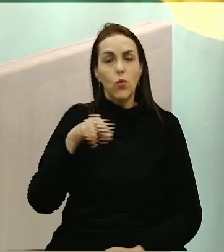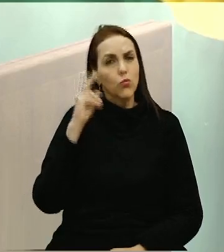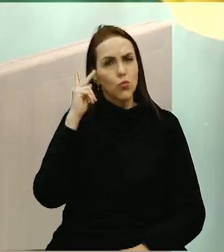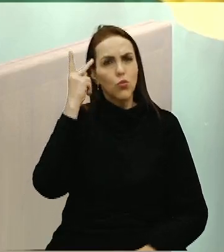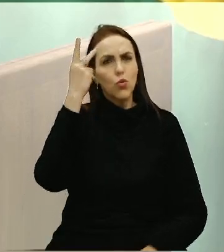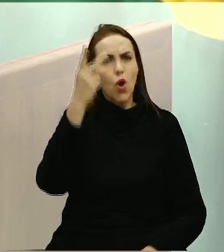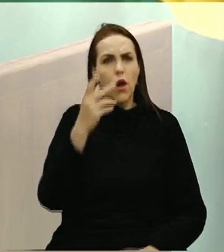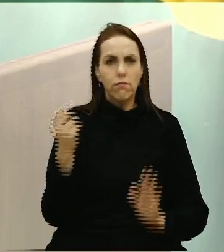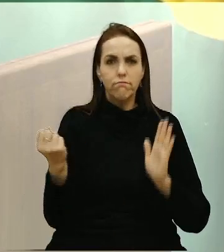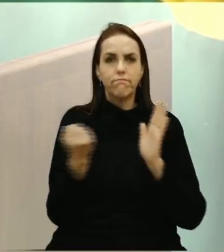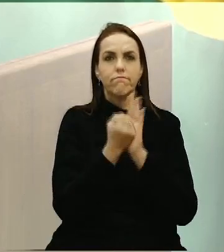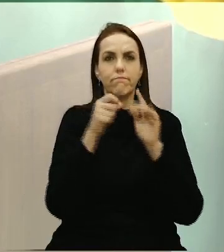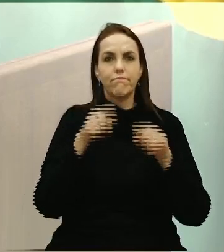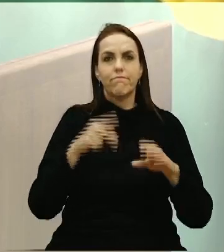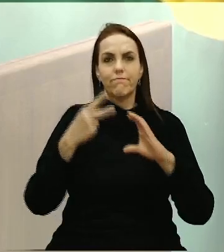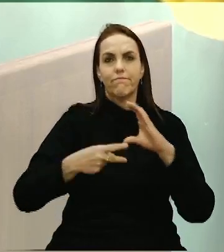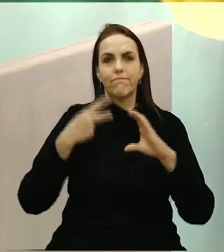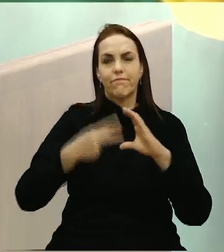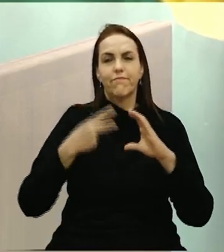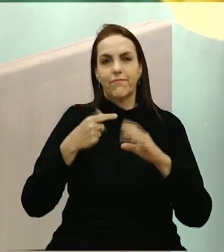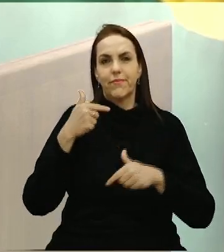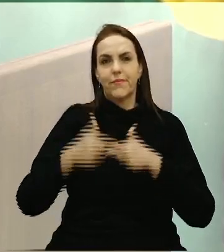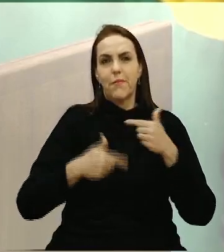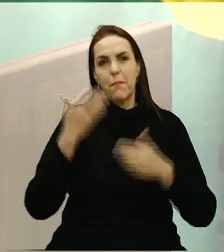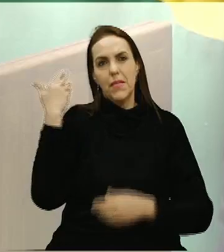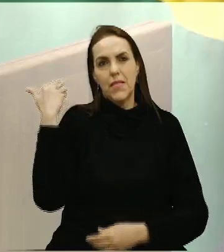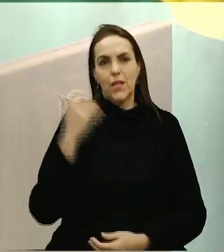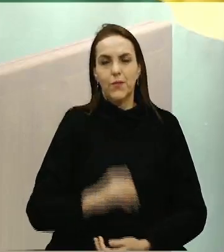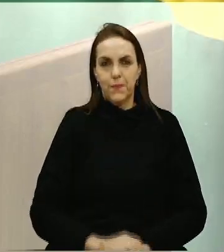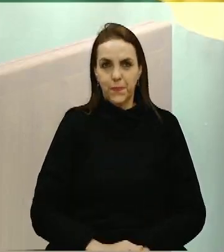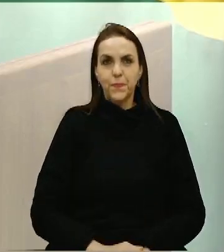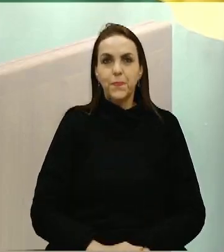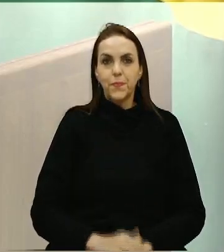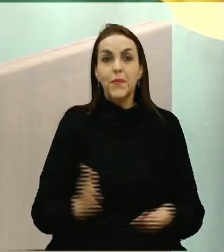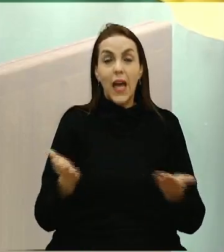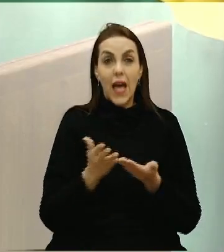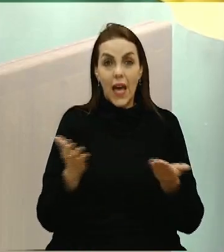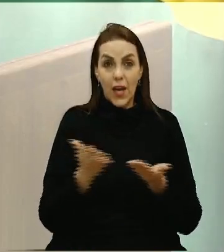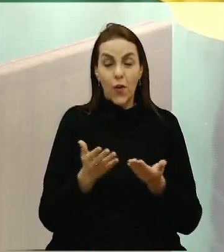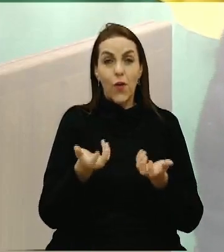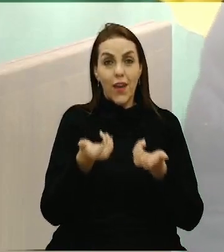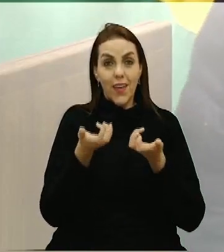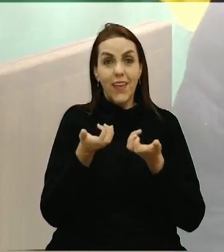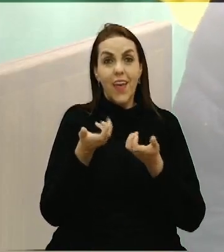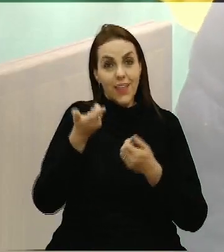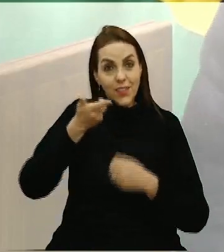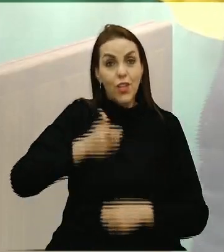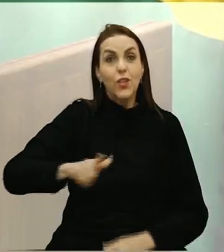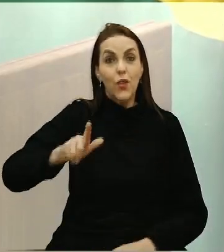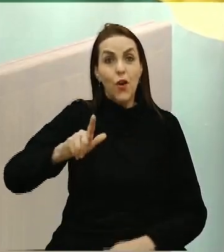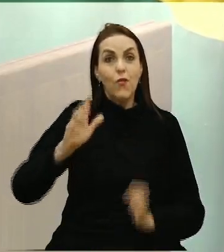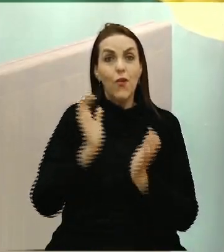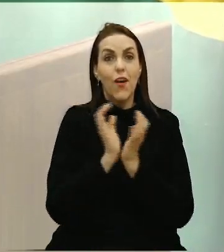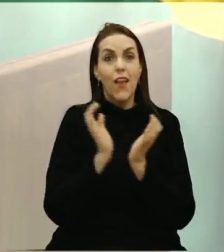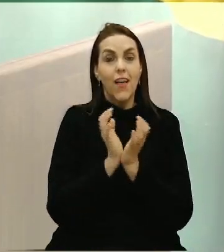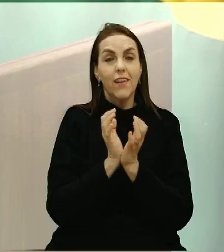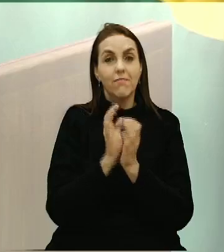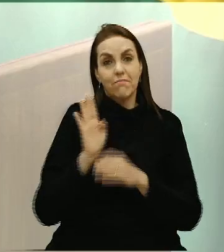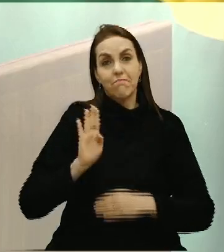essa casa. E que agora está querendo ser nosso colega nos próximos 4 anos.